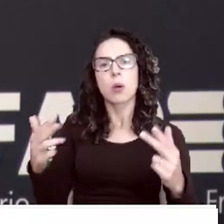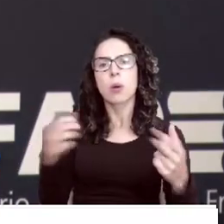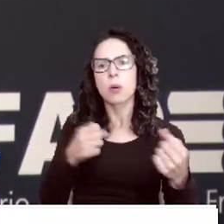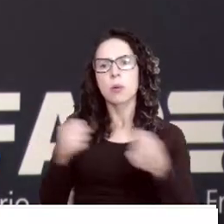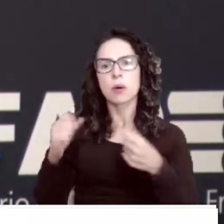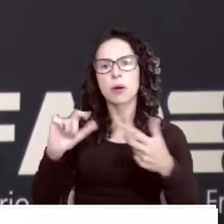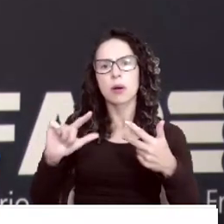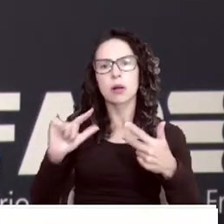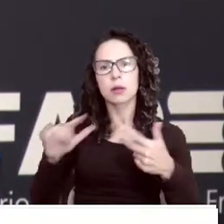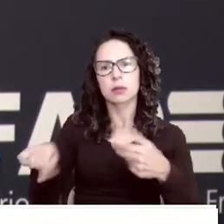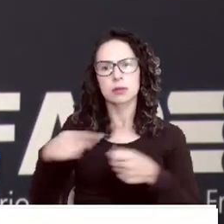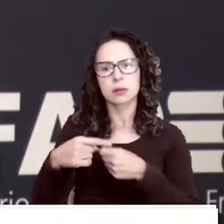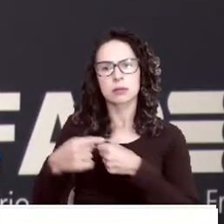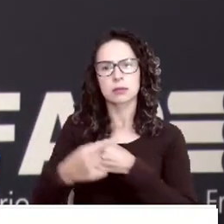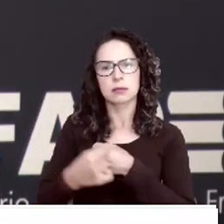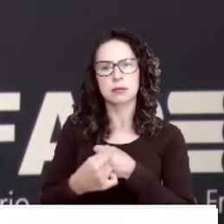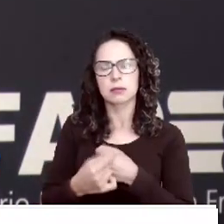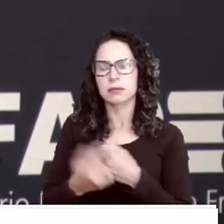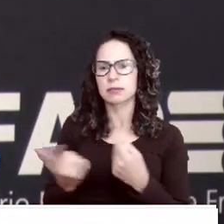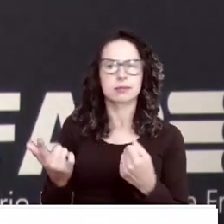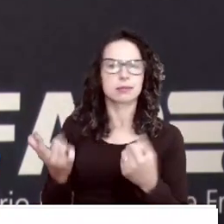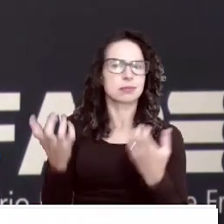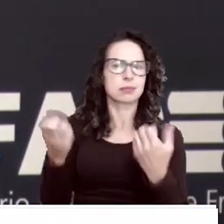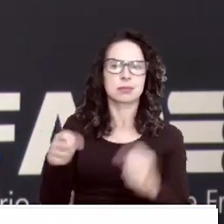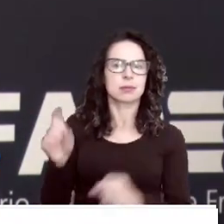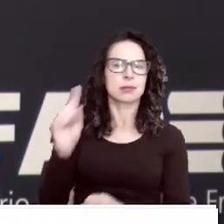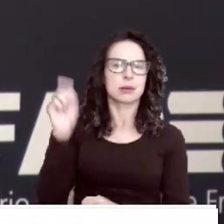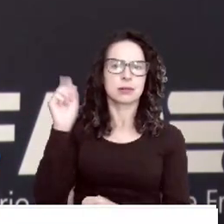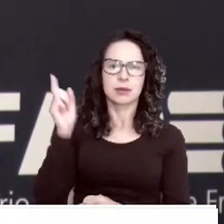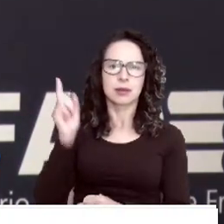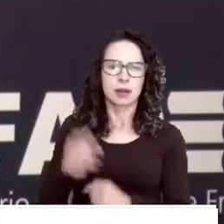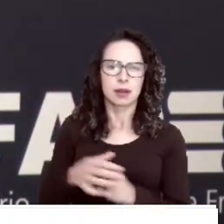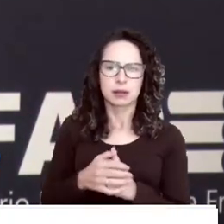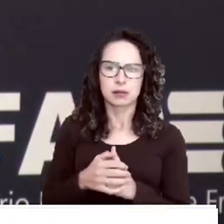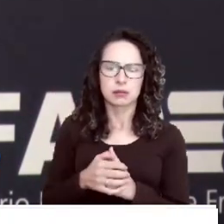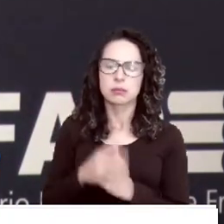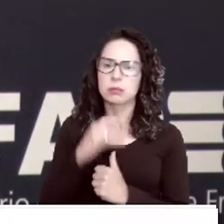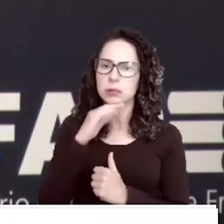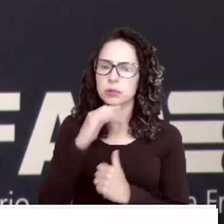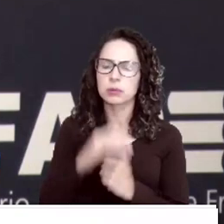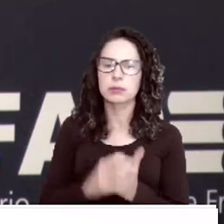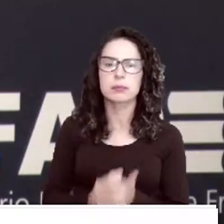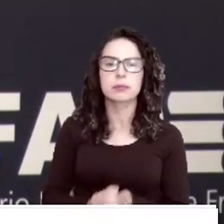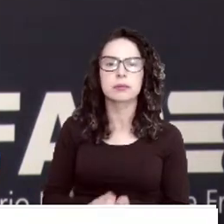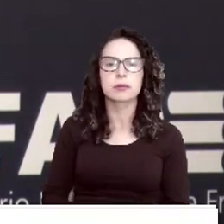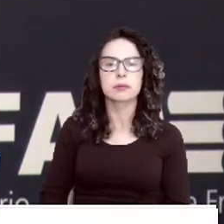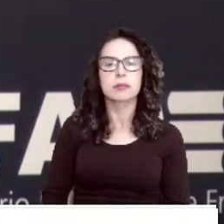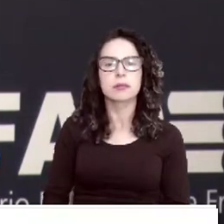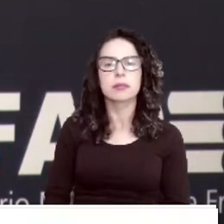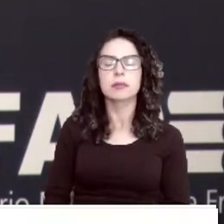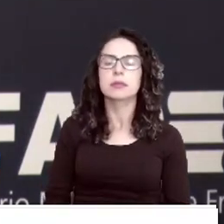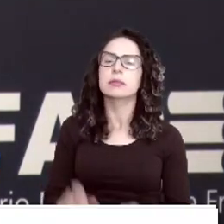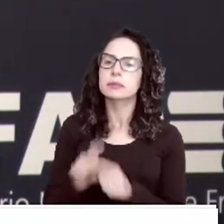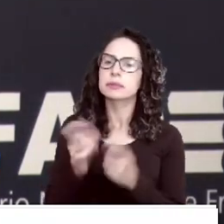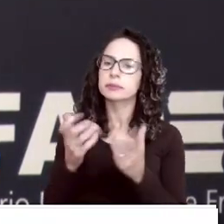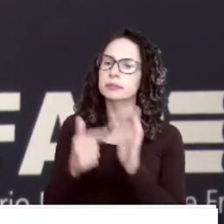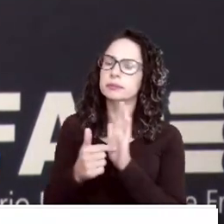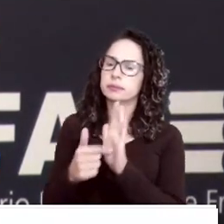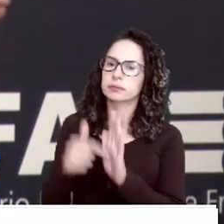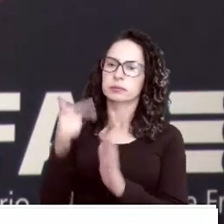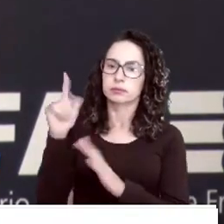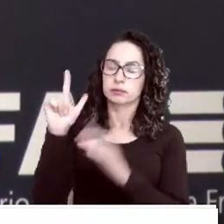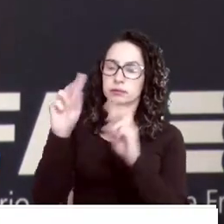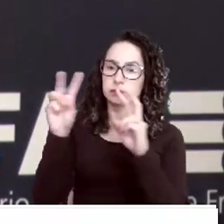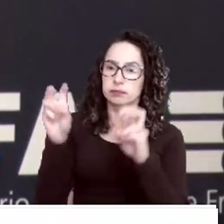da cidade. Isso não dá para aceitar, é muito ruim. Eu queria mostrar aqui um outro assunto,